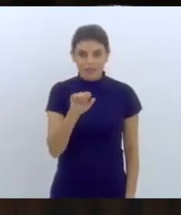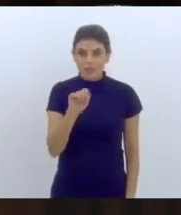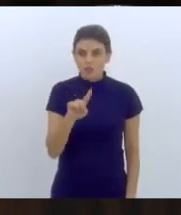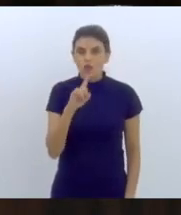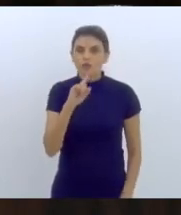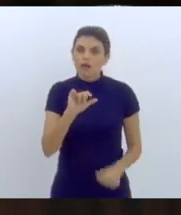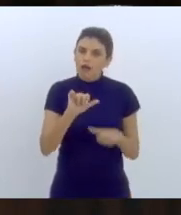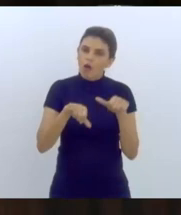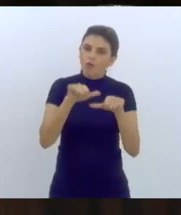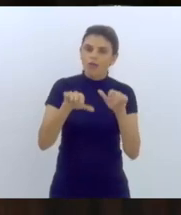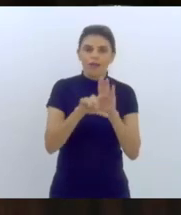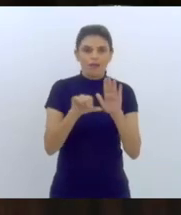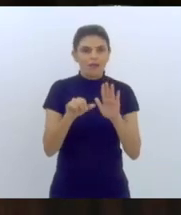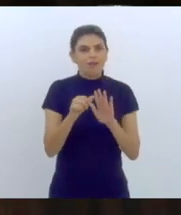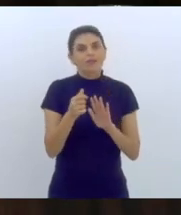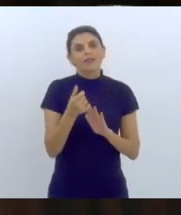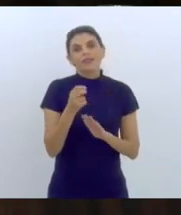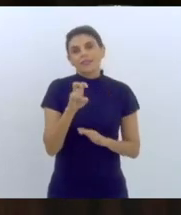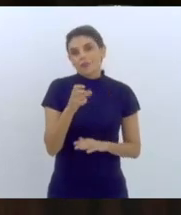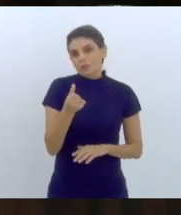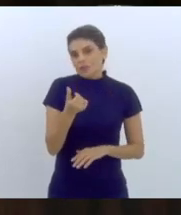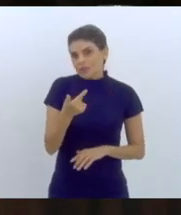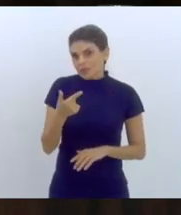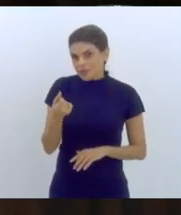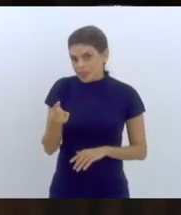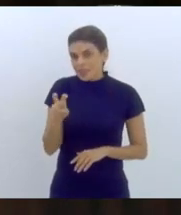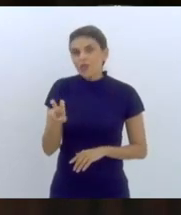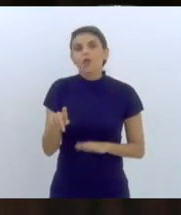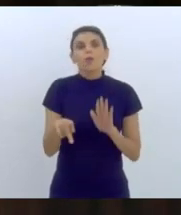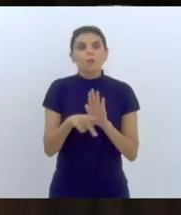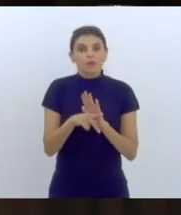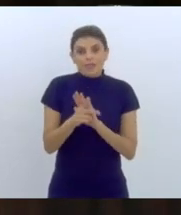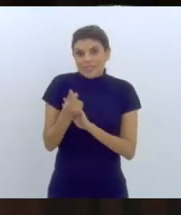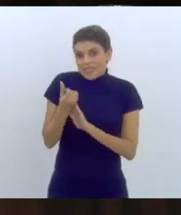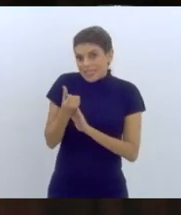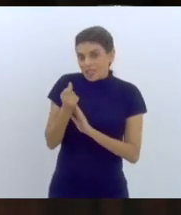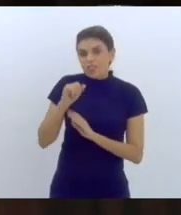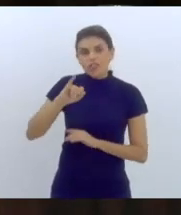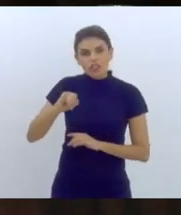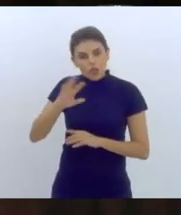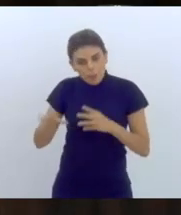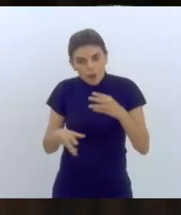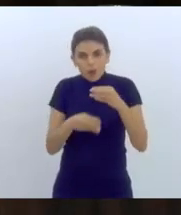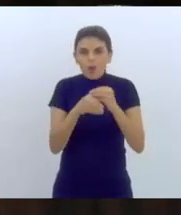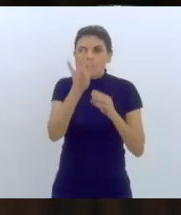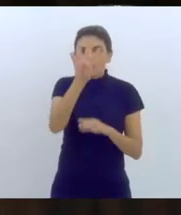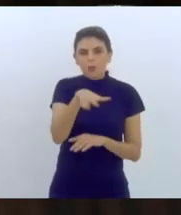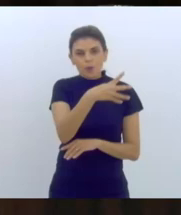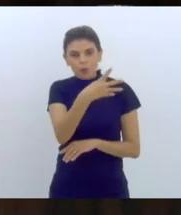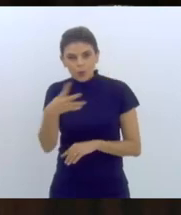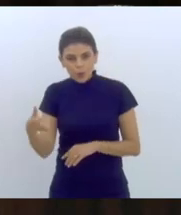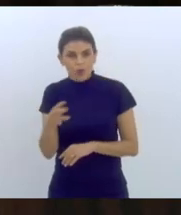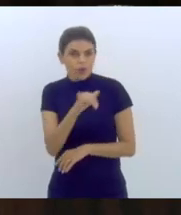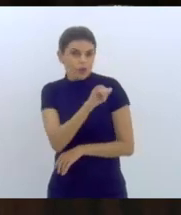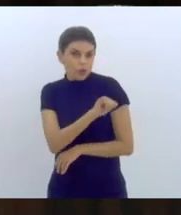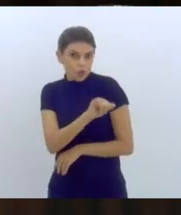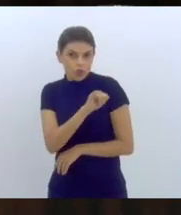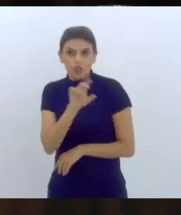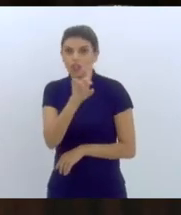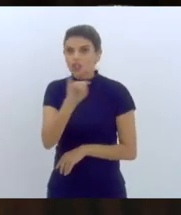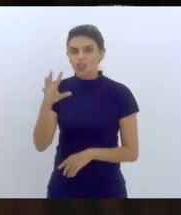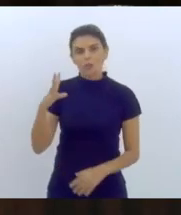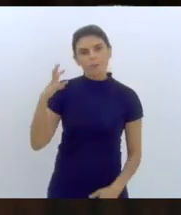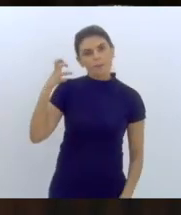nº 5.645, de 6 de janeiro de 2010, para incluir no calendário oficial do Rio de Janeiro Dia